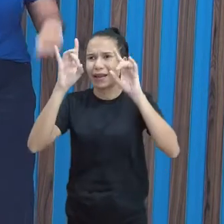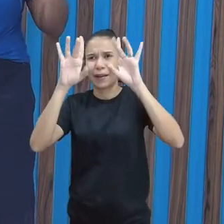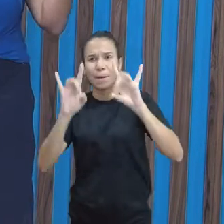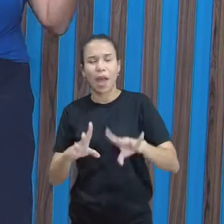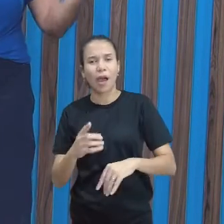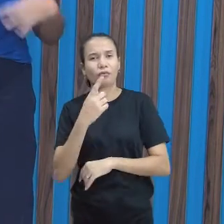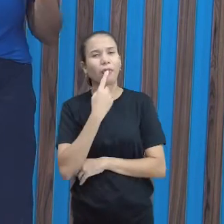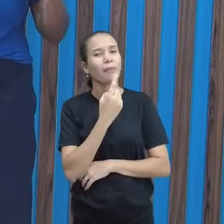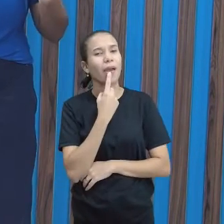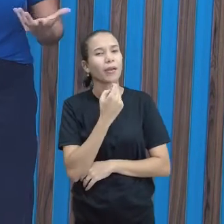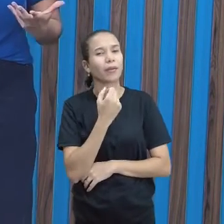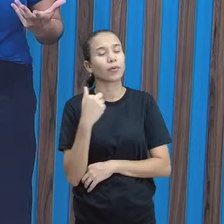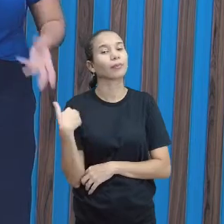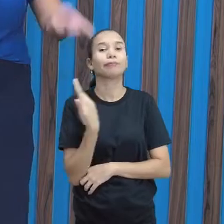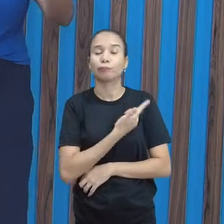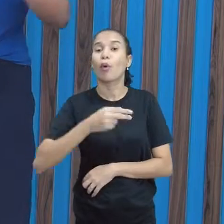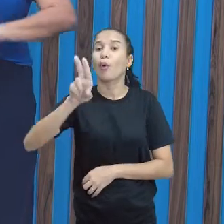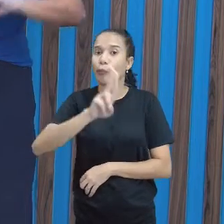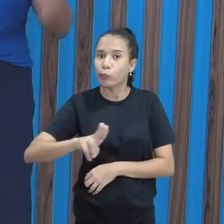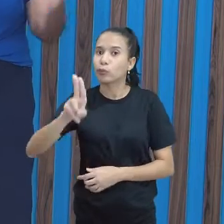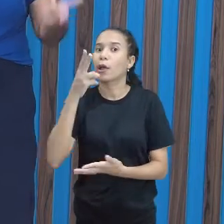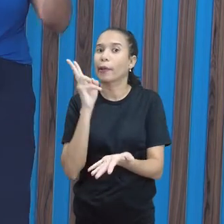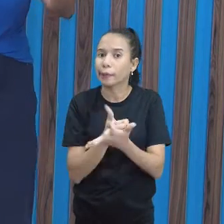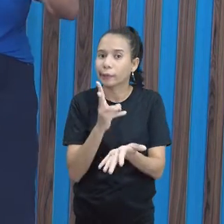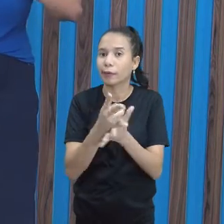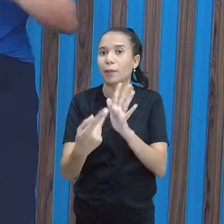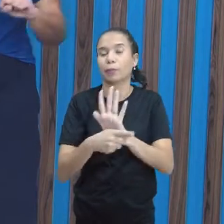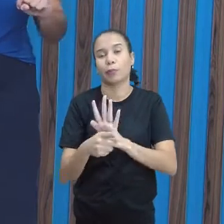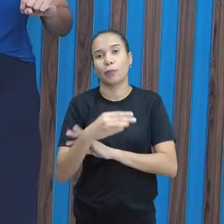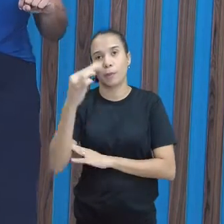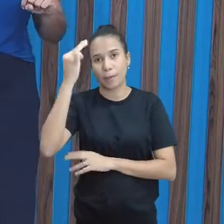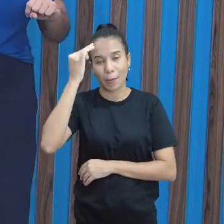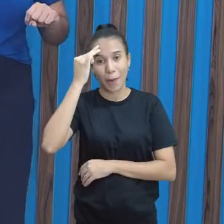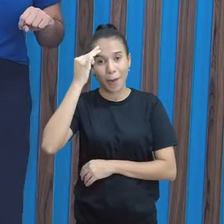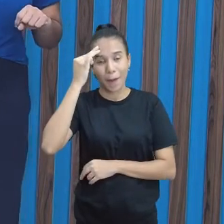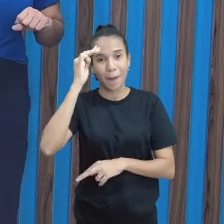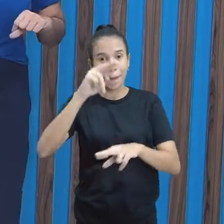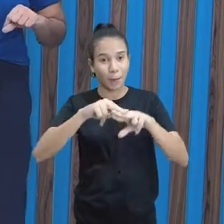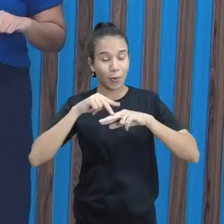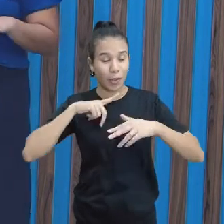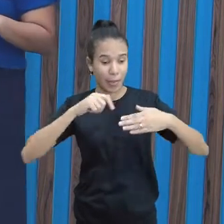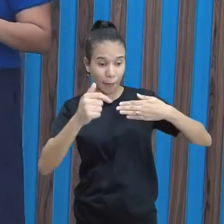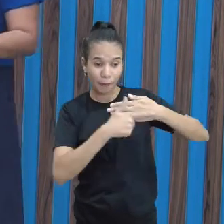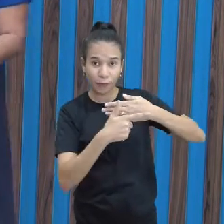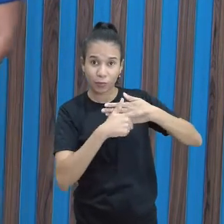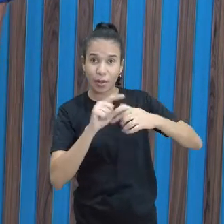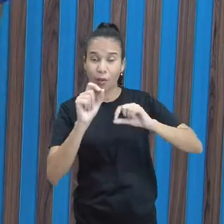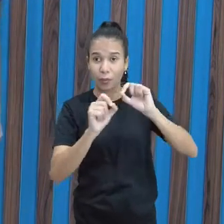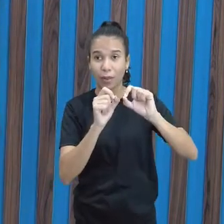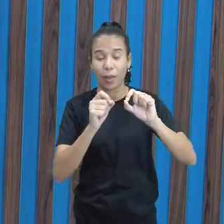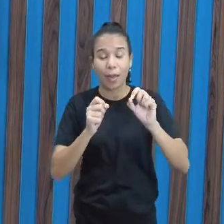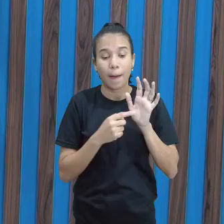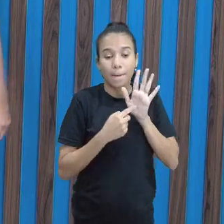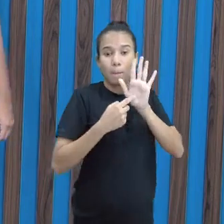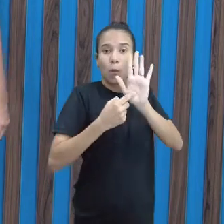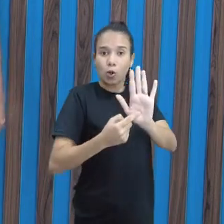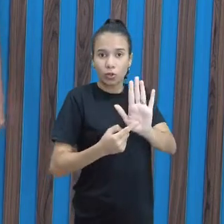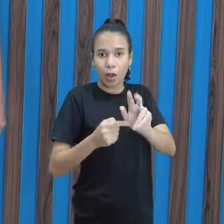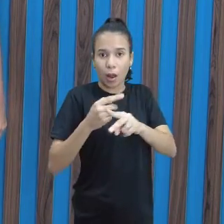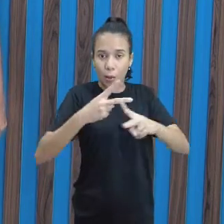ele? Porque ele é o que a gente mais usa quando fala de memória. Por quê? Porque uma das funções é expressar fatos em uma